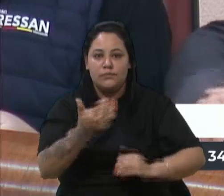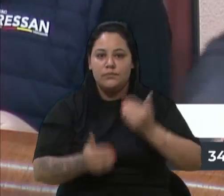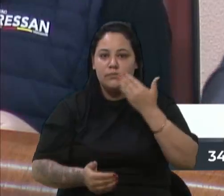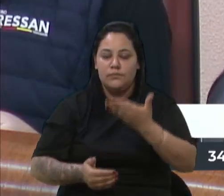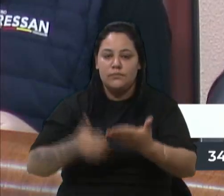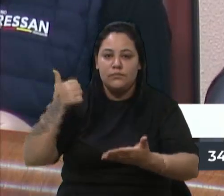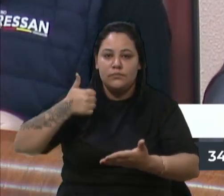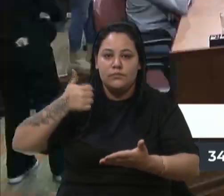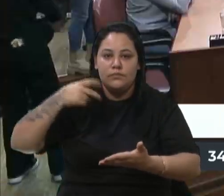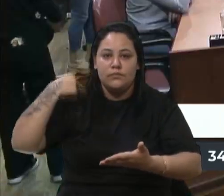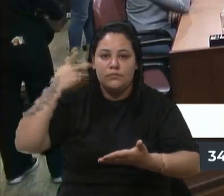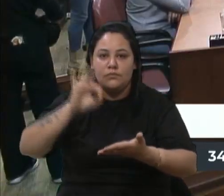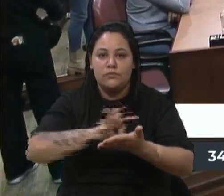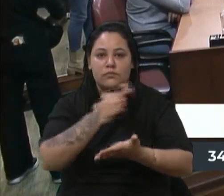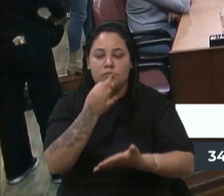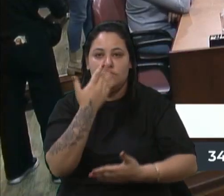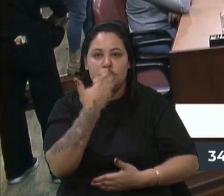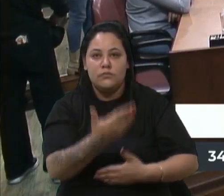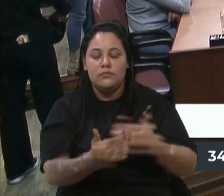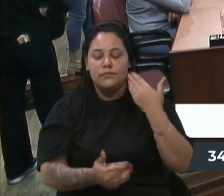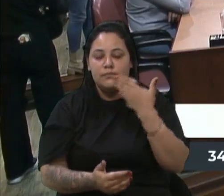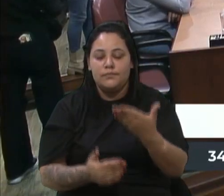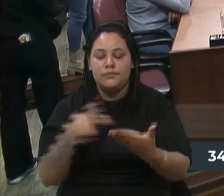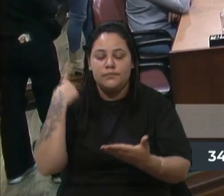por escrito Lucas Gil